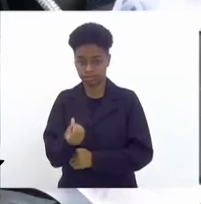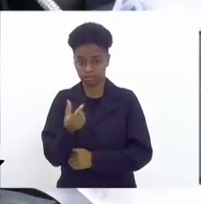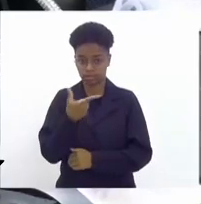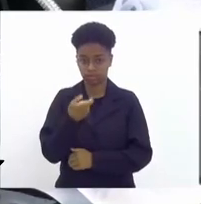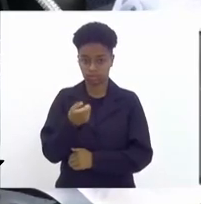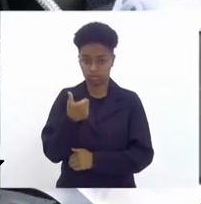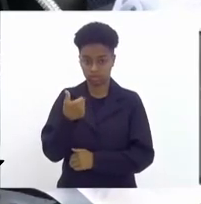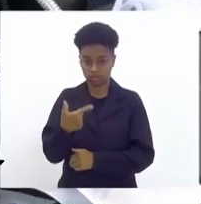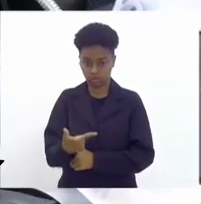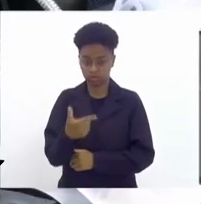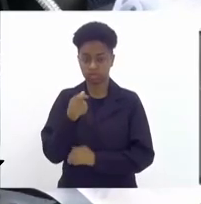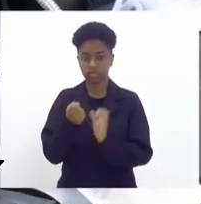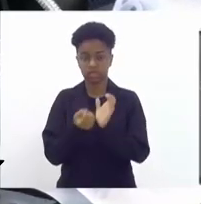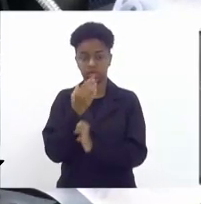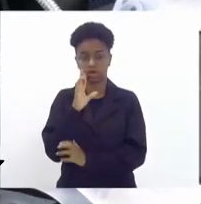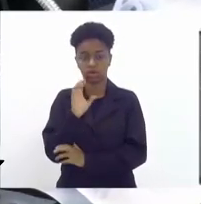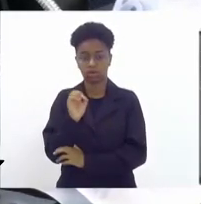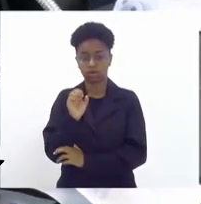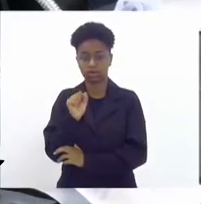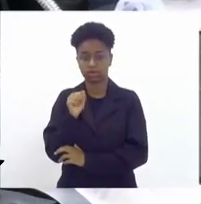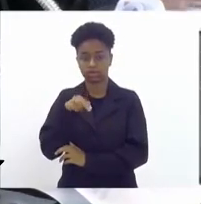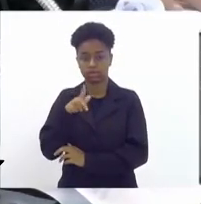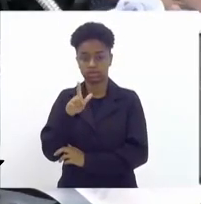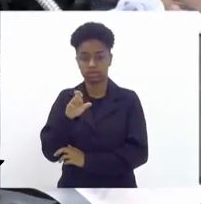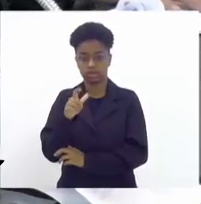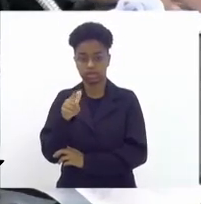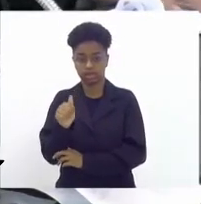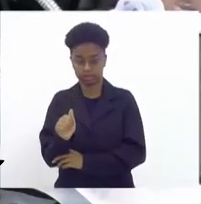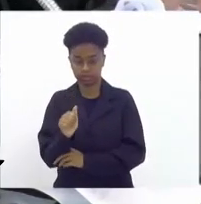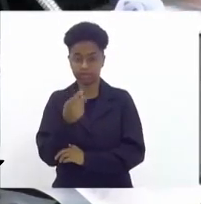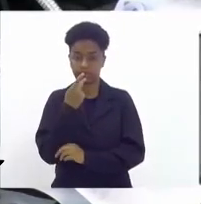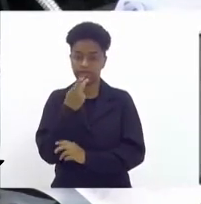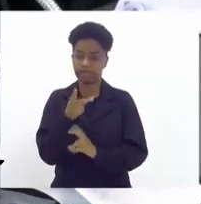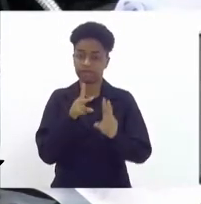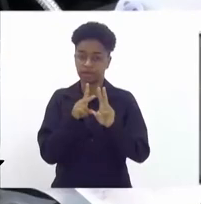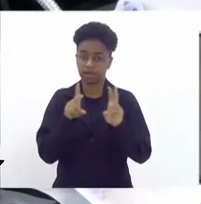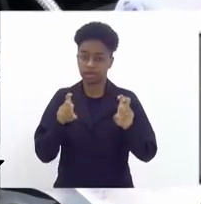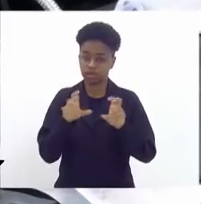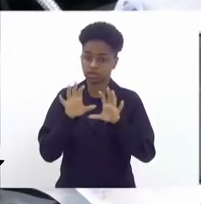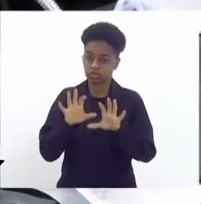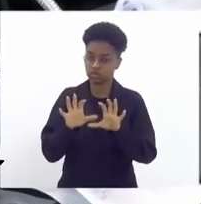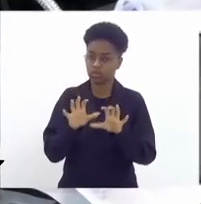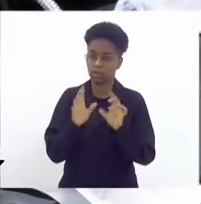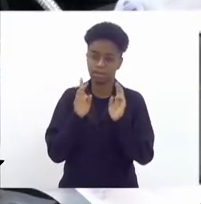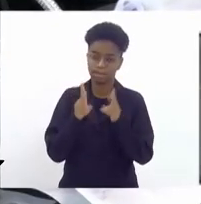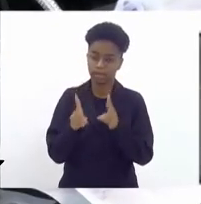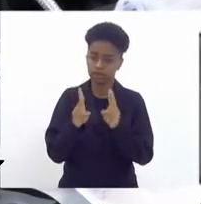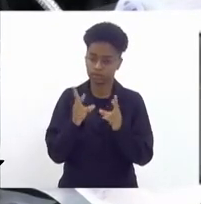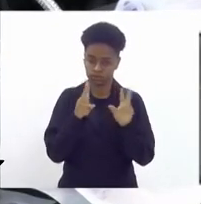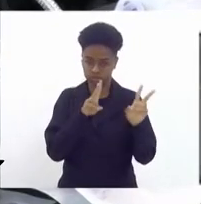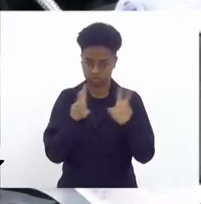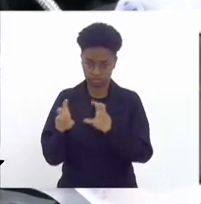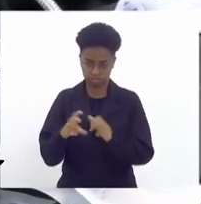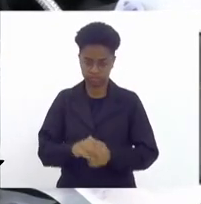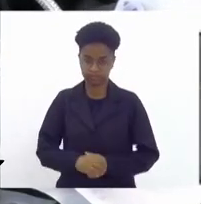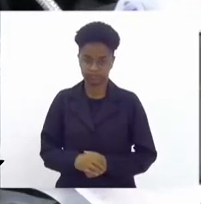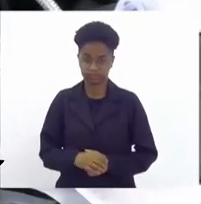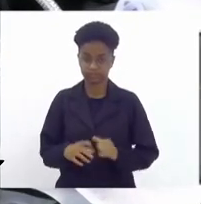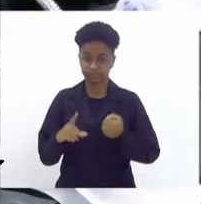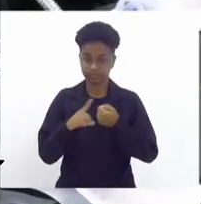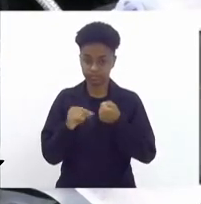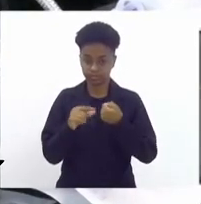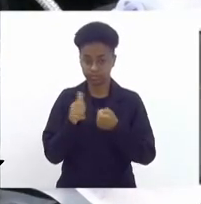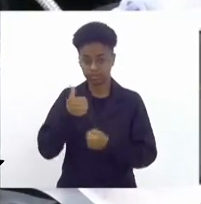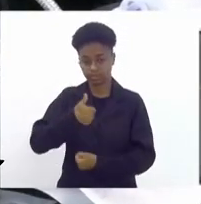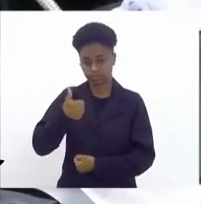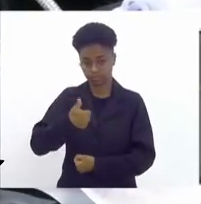é um projeto de lei da deputada Rosângela Gomes, que fala exatamente a mesma temática. O artigo 1º do